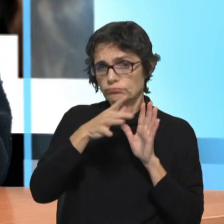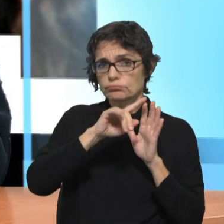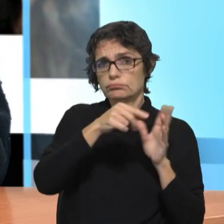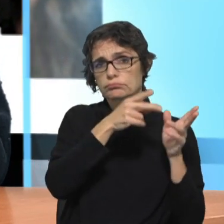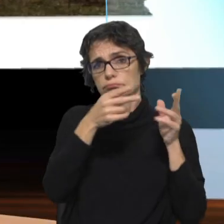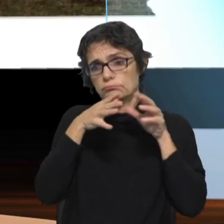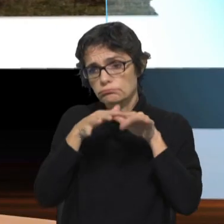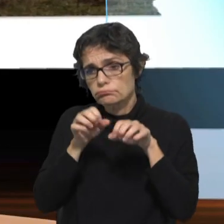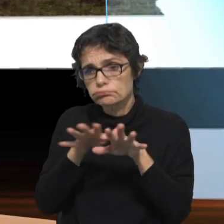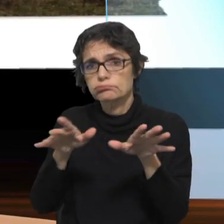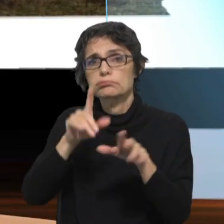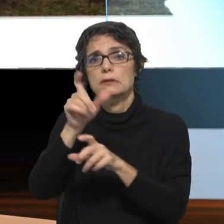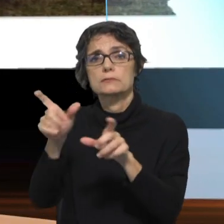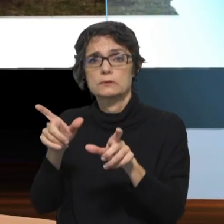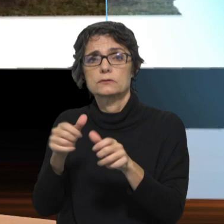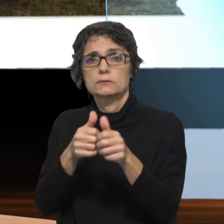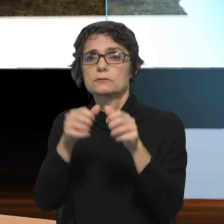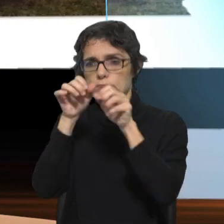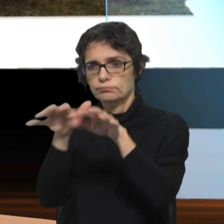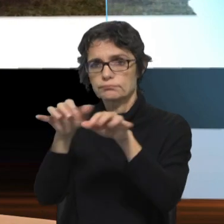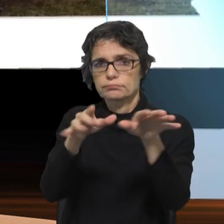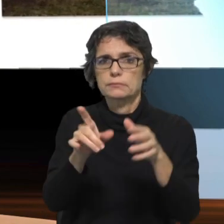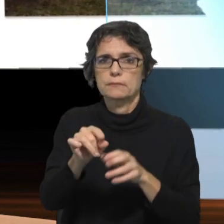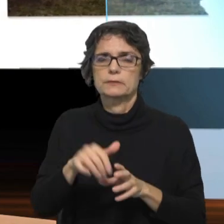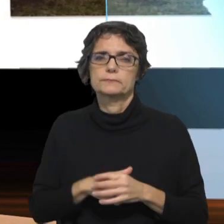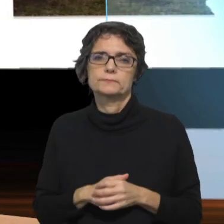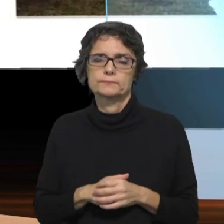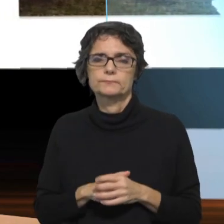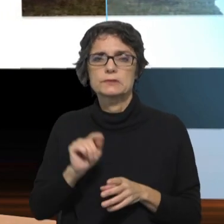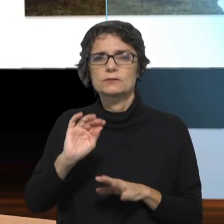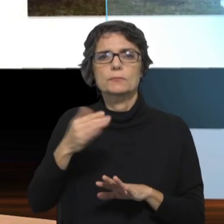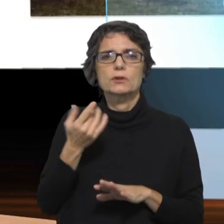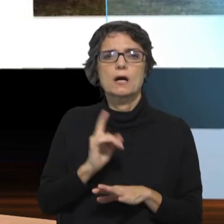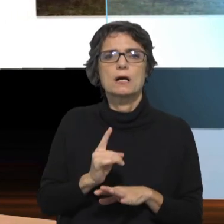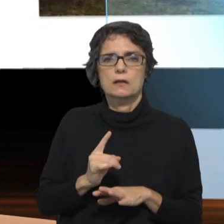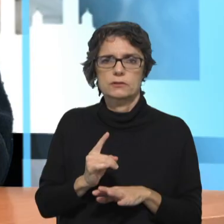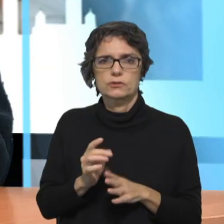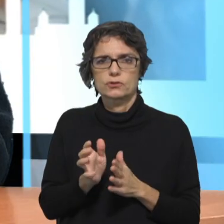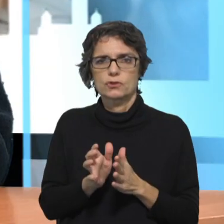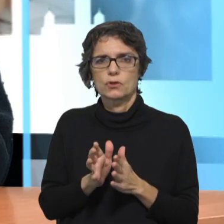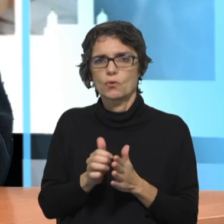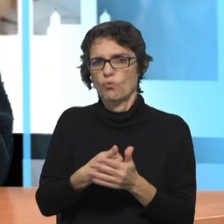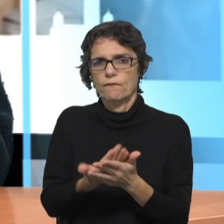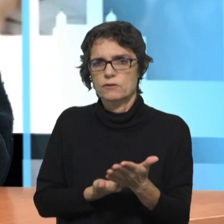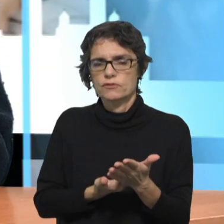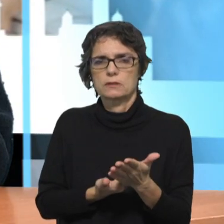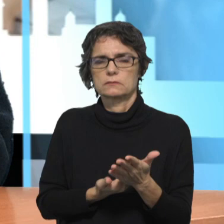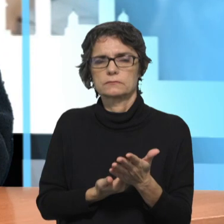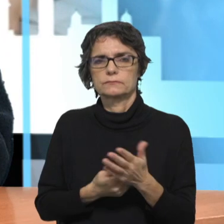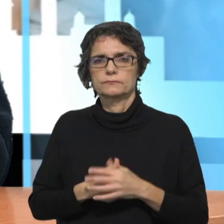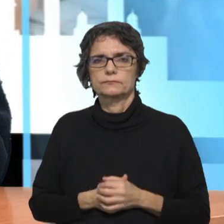dos textos mais breves, a que é que o evangelista dá prioridade? O que é que ele deixa de fora em relação a outros